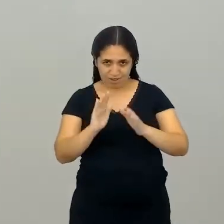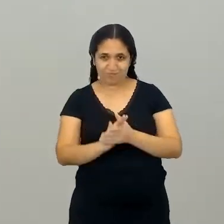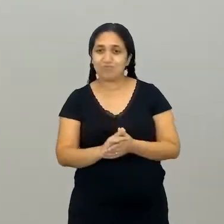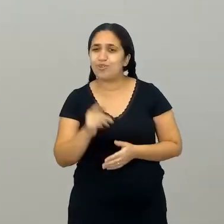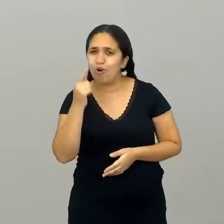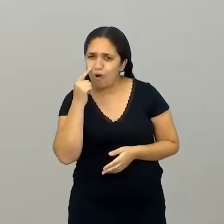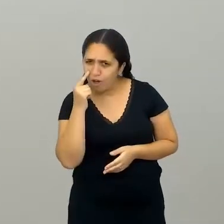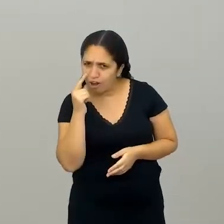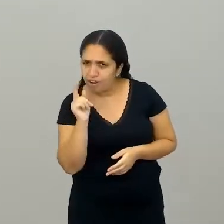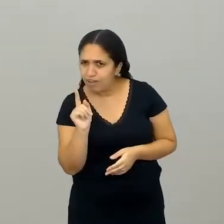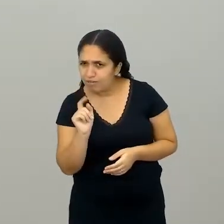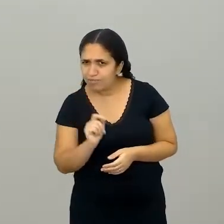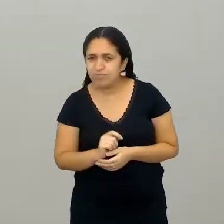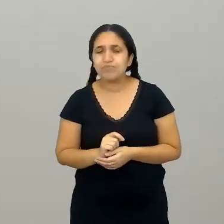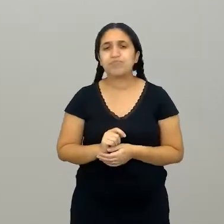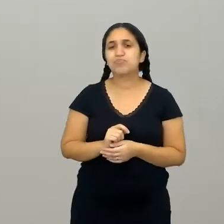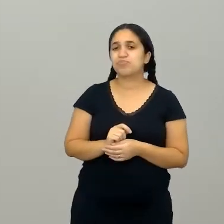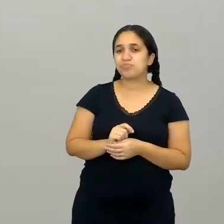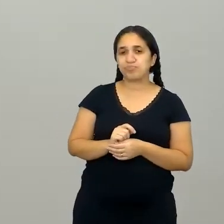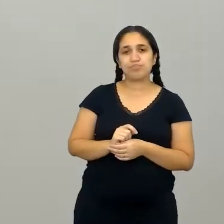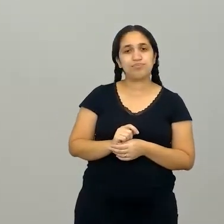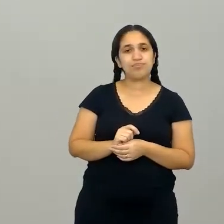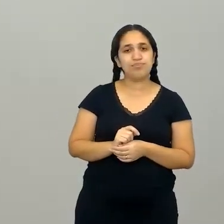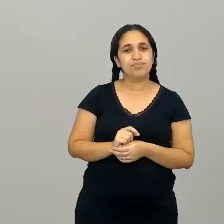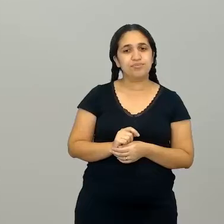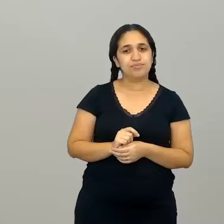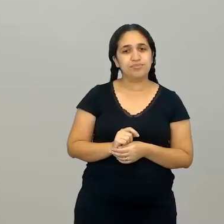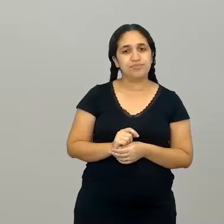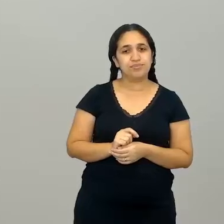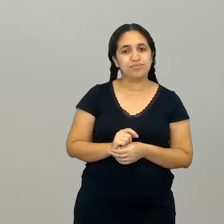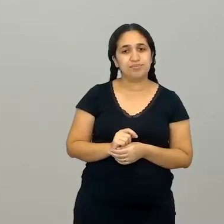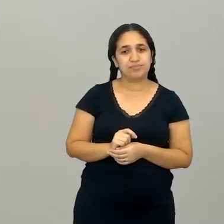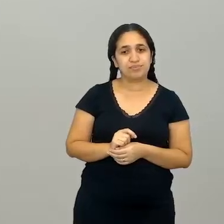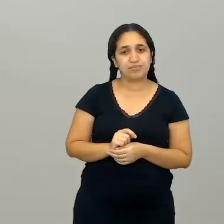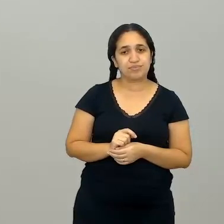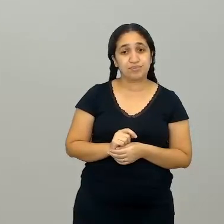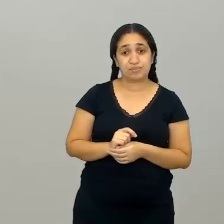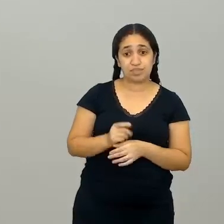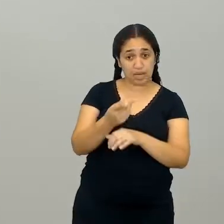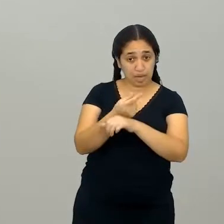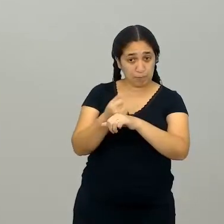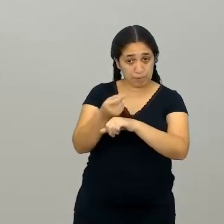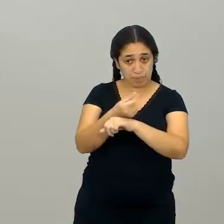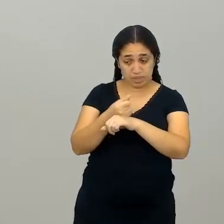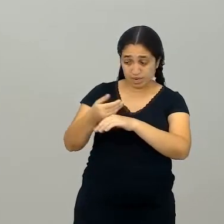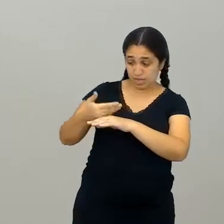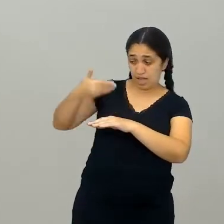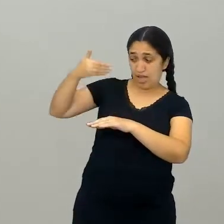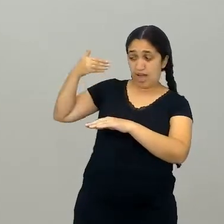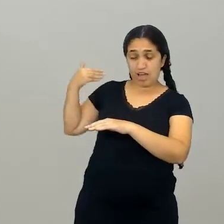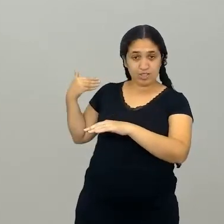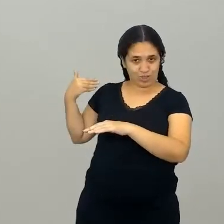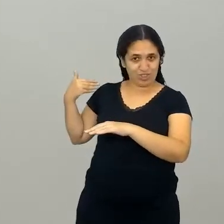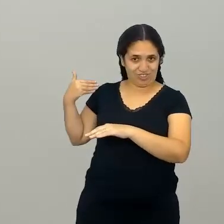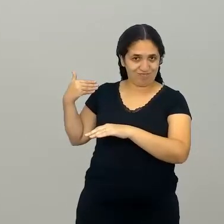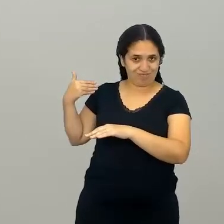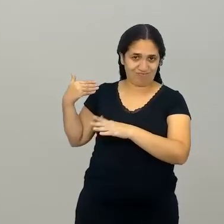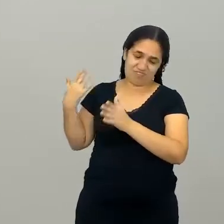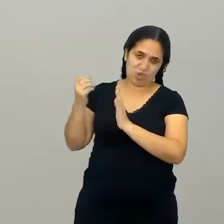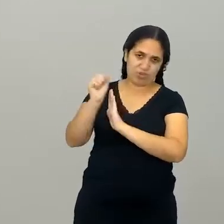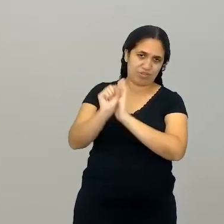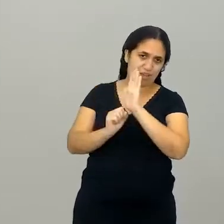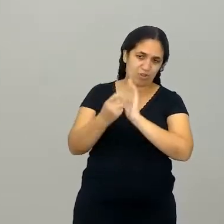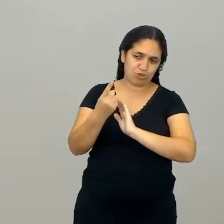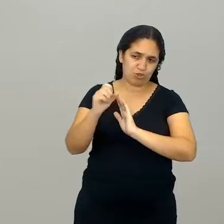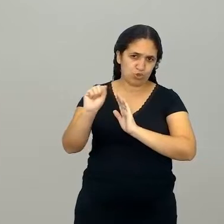lá, olha o que acontece. Quando a gente está antes do sistema capitalista, nessa transição do século